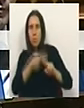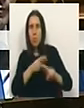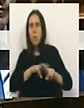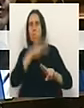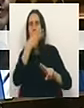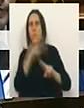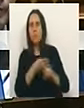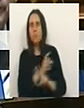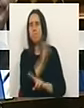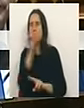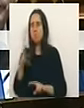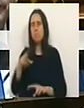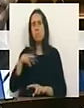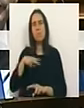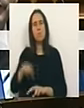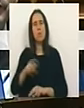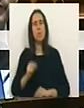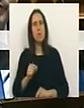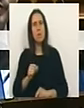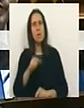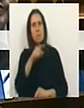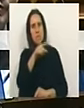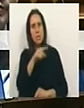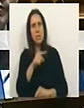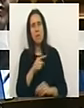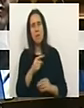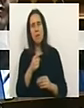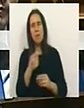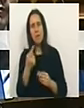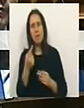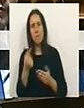o triplo do que Portugal cresceu e pagam custos de